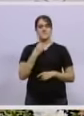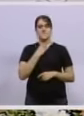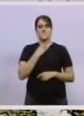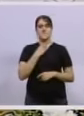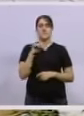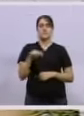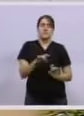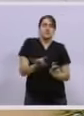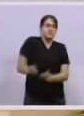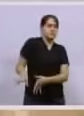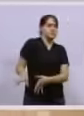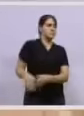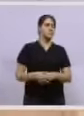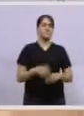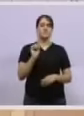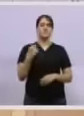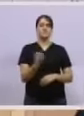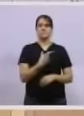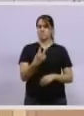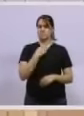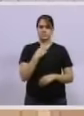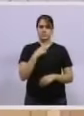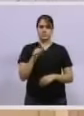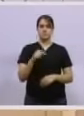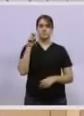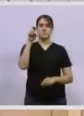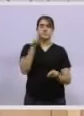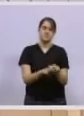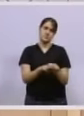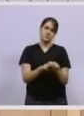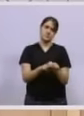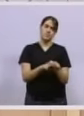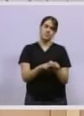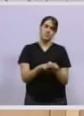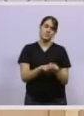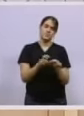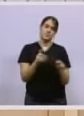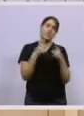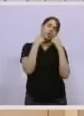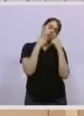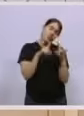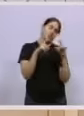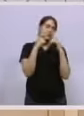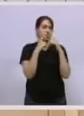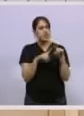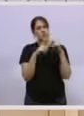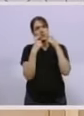desistir. O que nós não podemos fazer é sentar nas calçadas da vida e ficar eternamente lamentando,